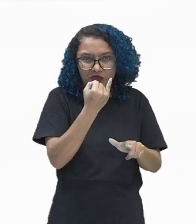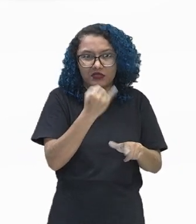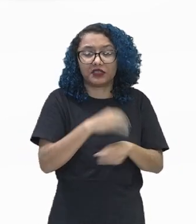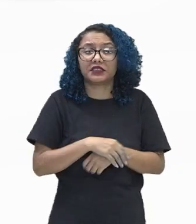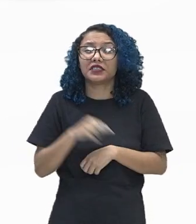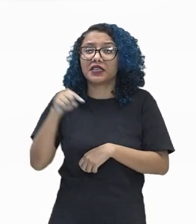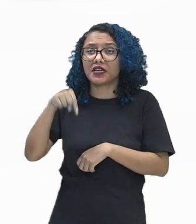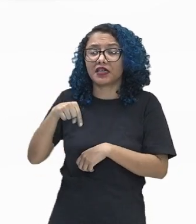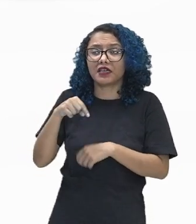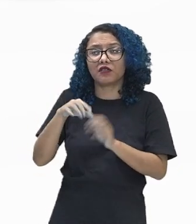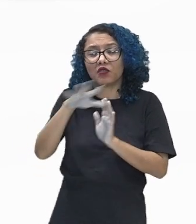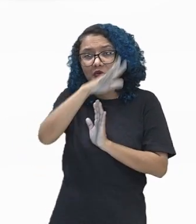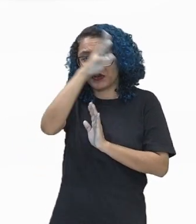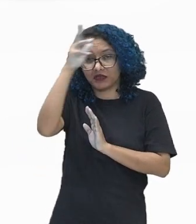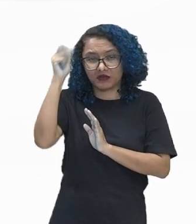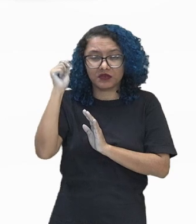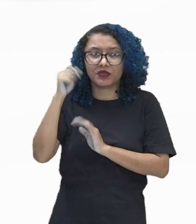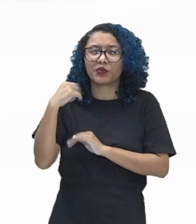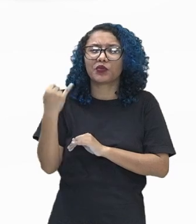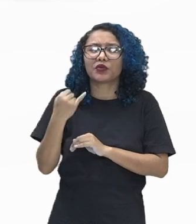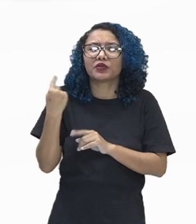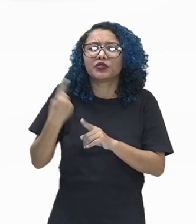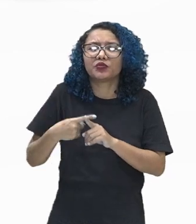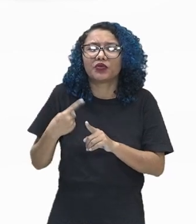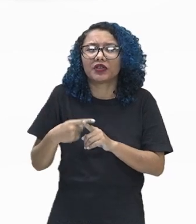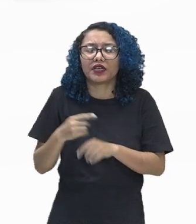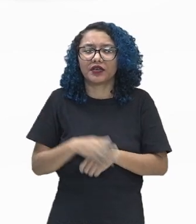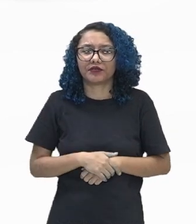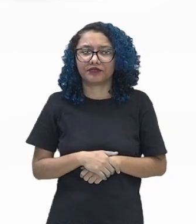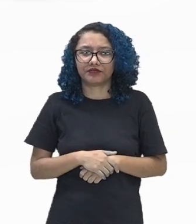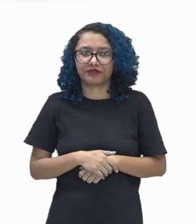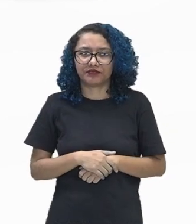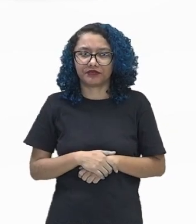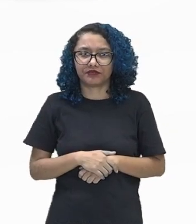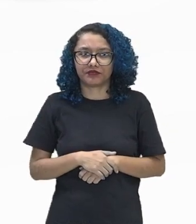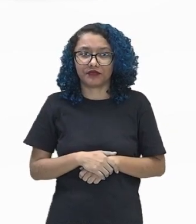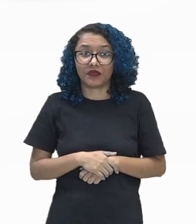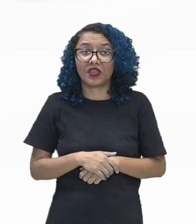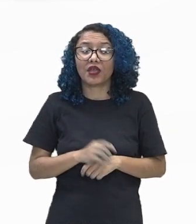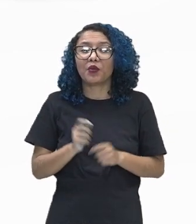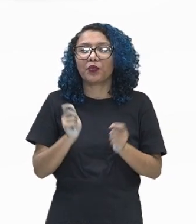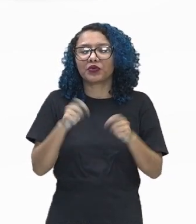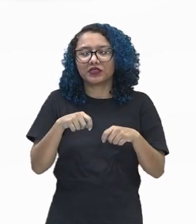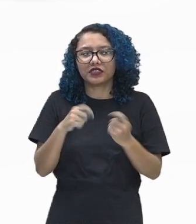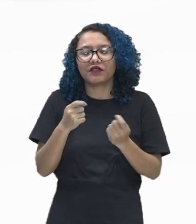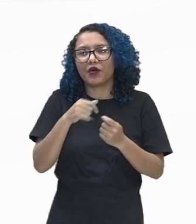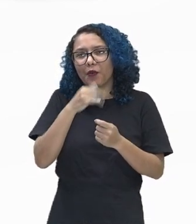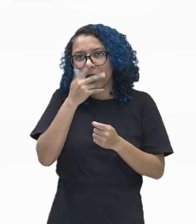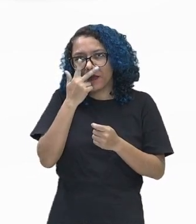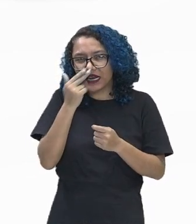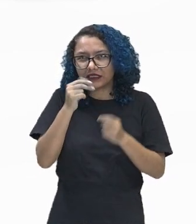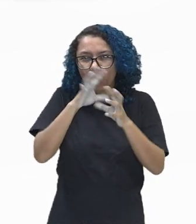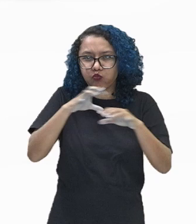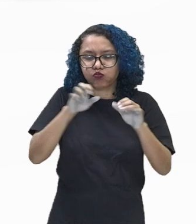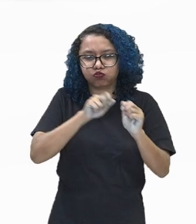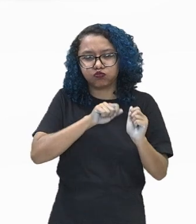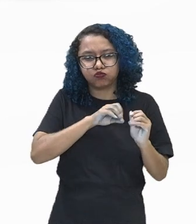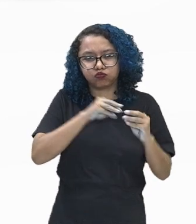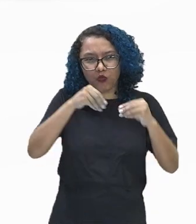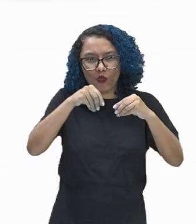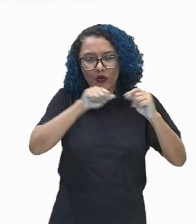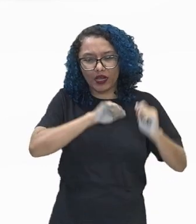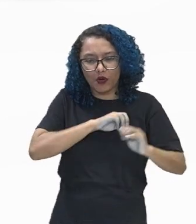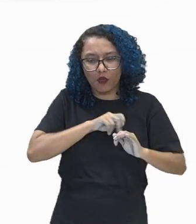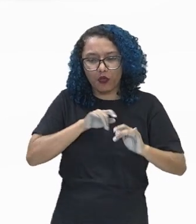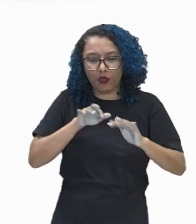porque parte do deserto vem numa nuvem de poeira até aqui o estado do Amazonas, porque o nosso solo não é